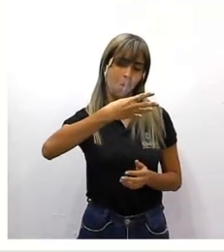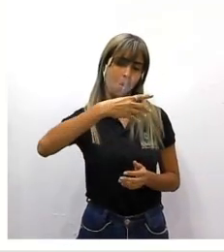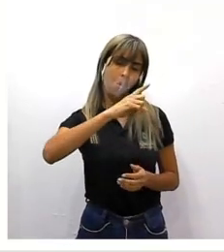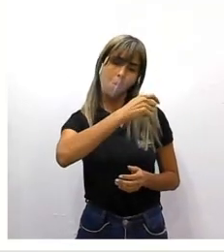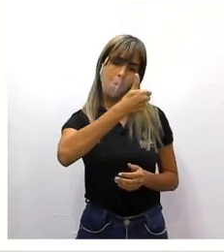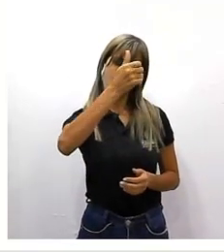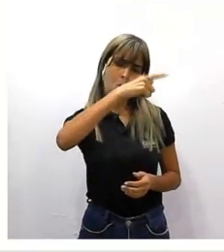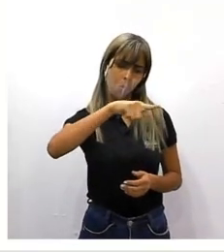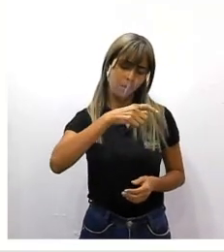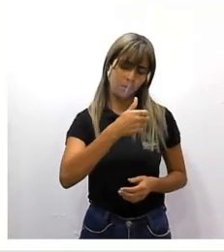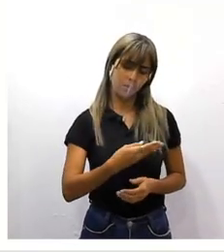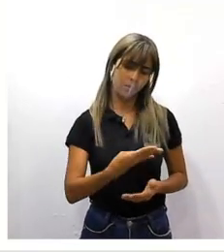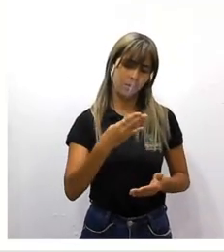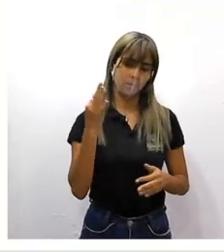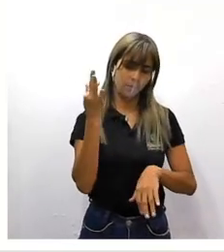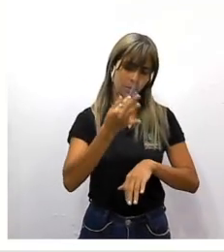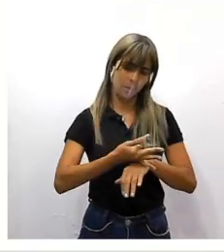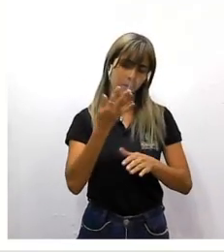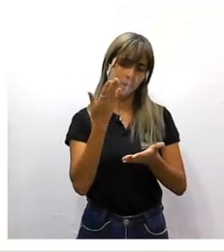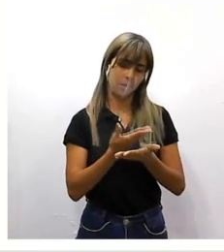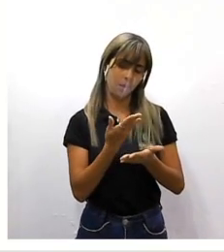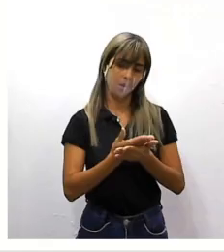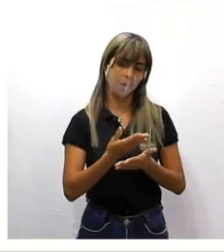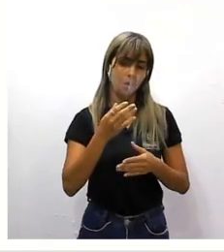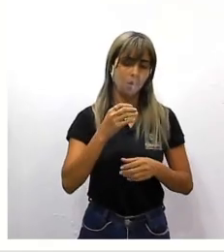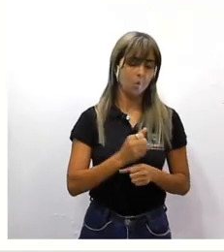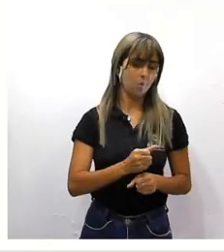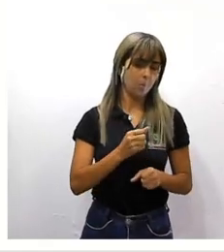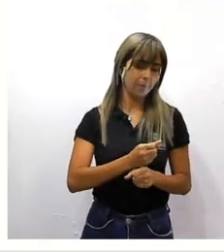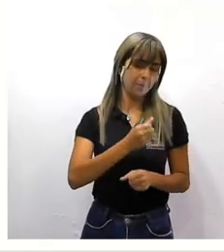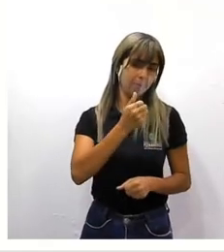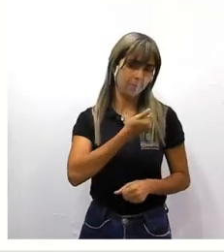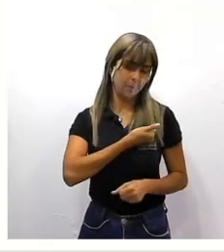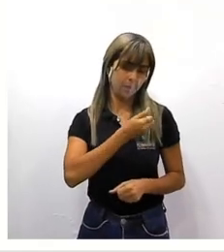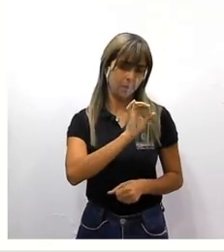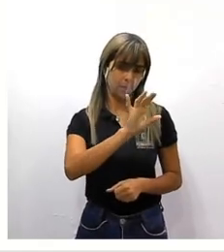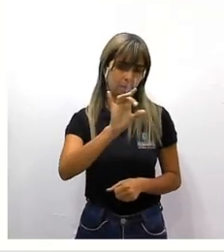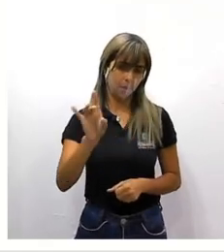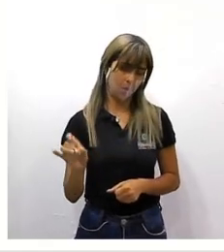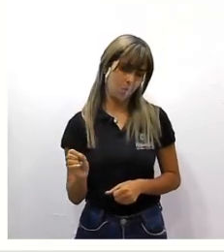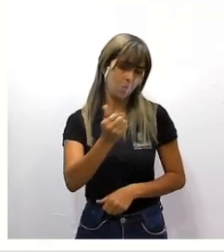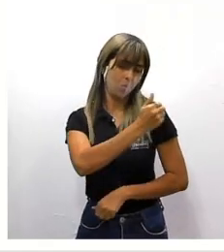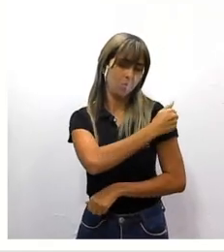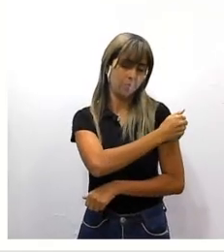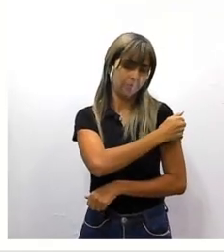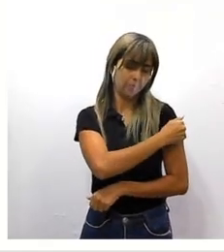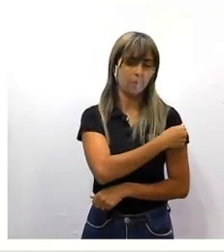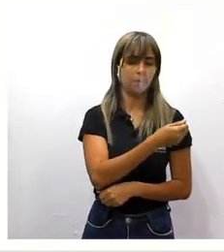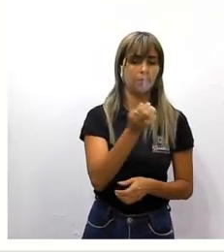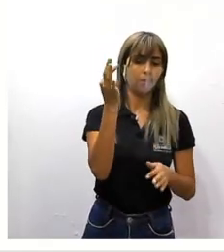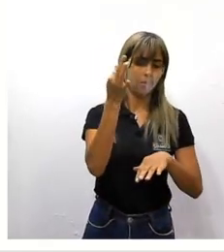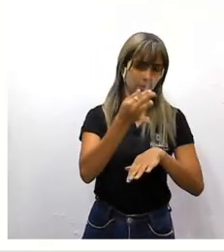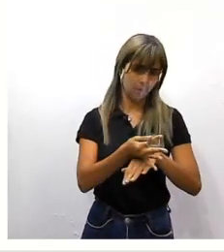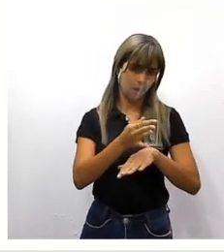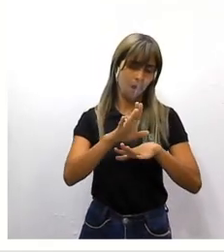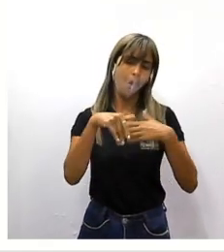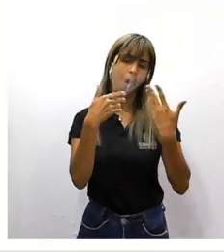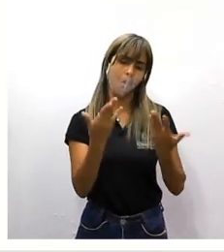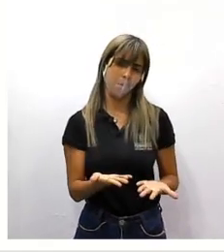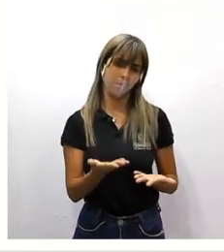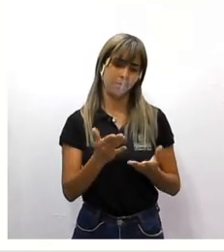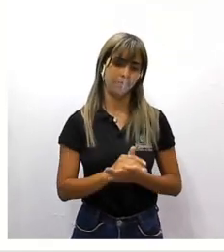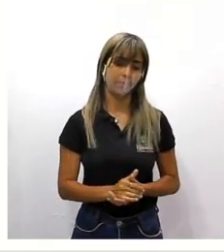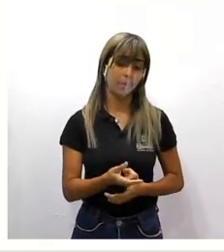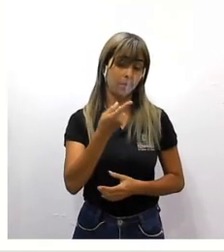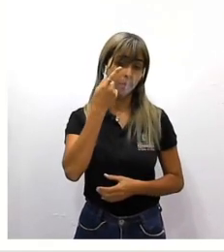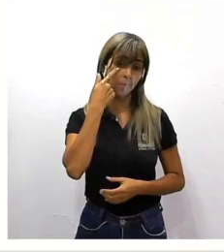Aí a pergunta diz o seguinte: o número máximo de faltas que cada aluno pode faltar, né? Ter. Qual é? Então